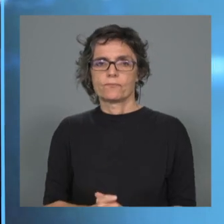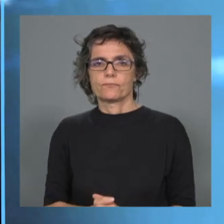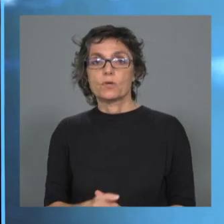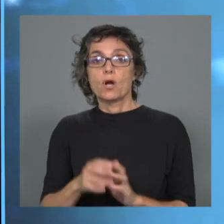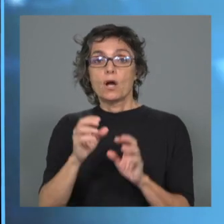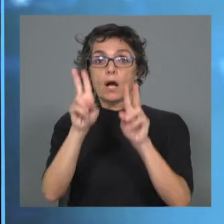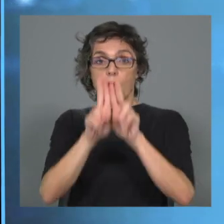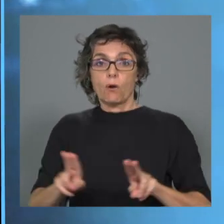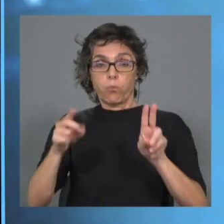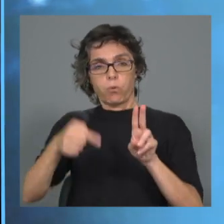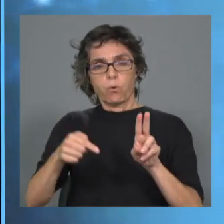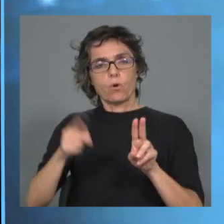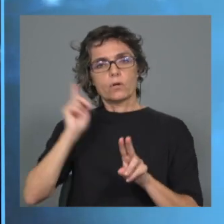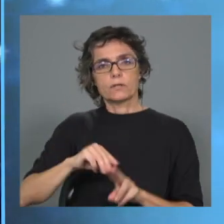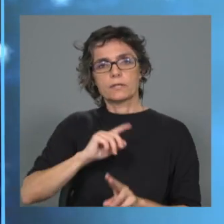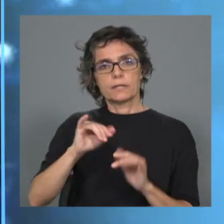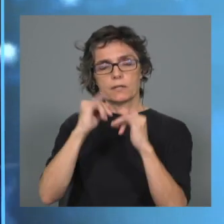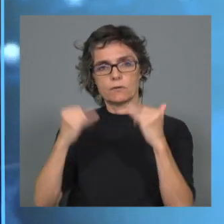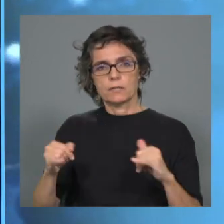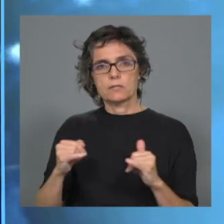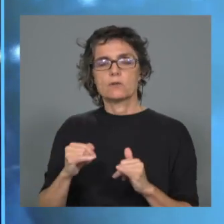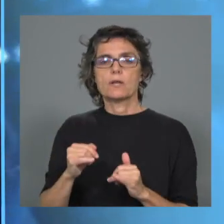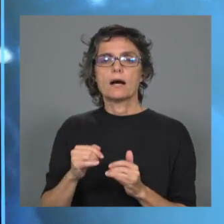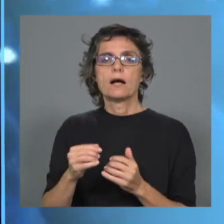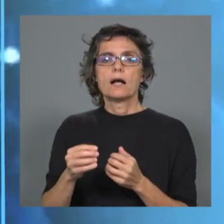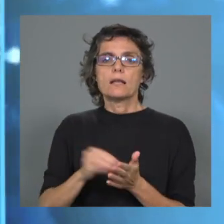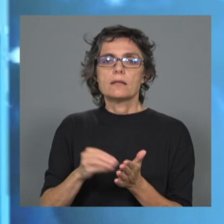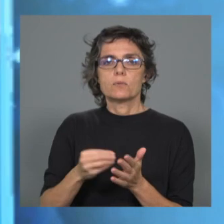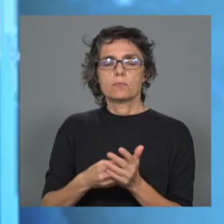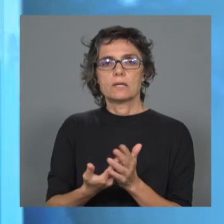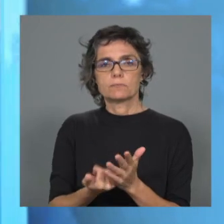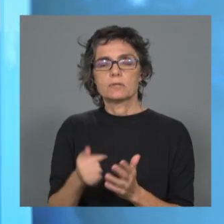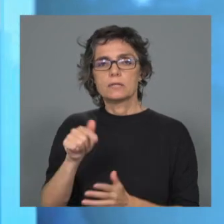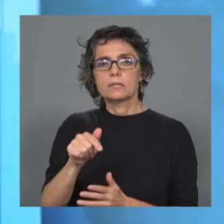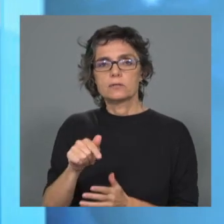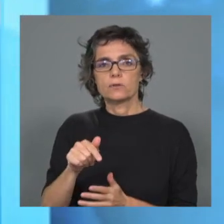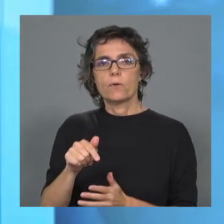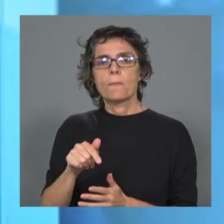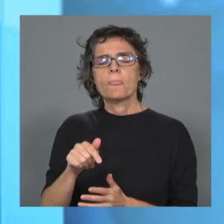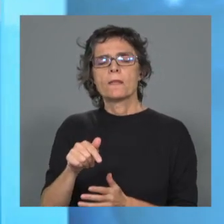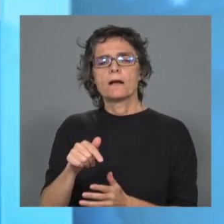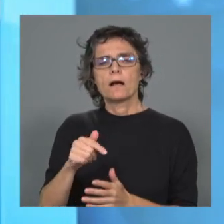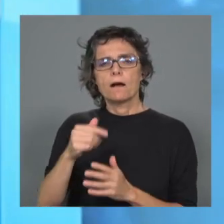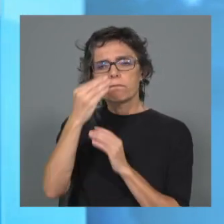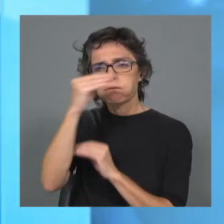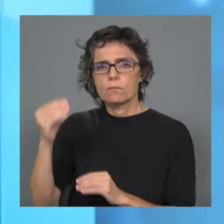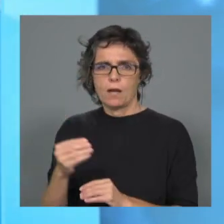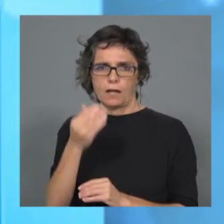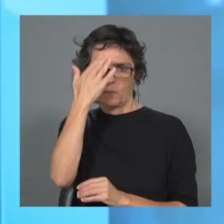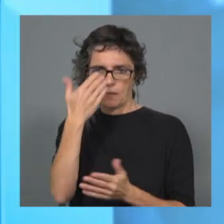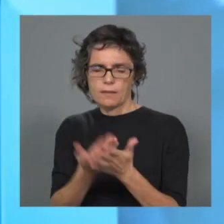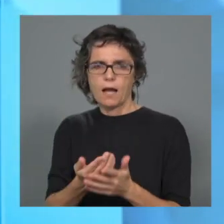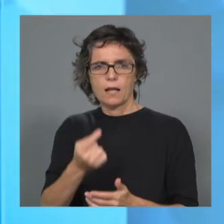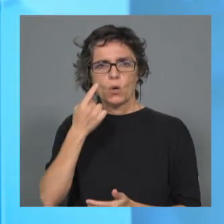a celebrar hoje o Dia Internacional da Erradicação da Pobreza. A formação, a capacitação, o autoconhecimento